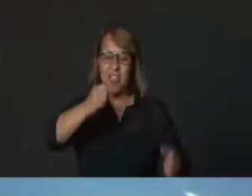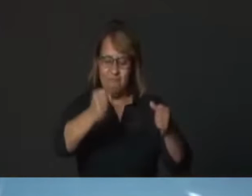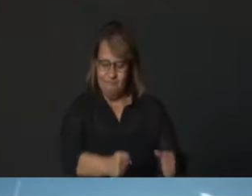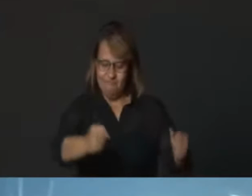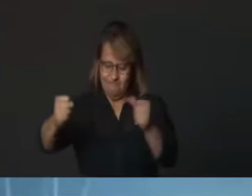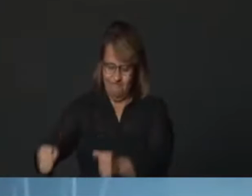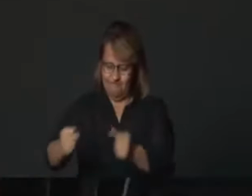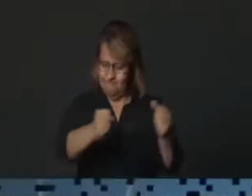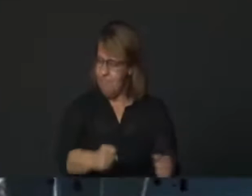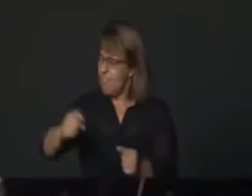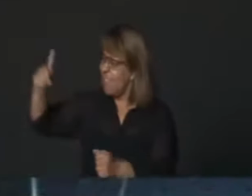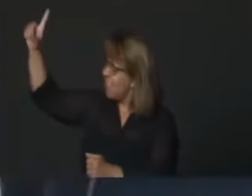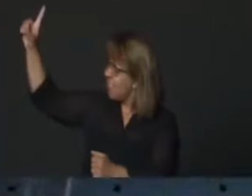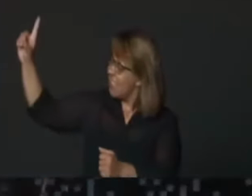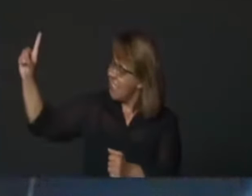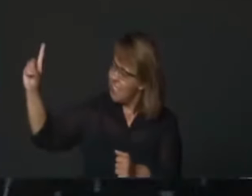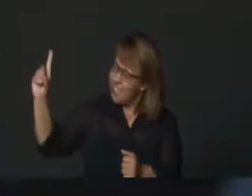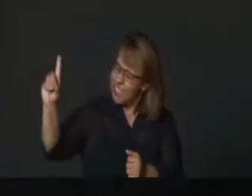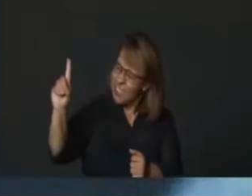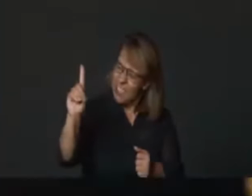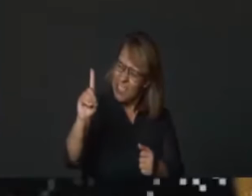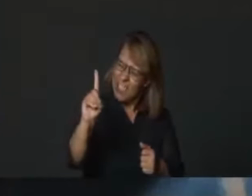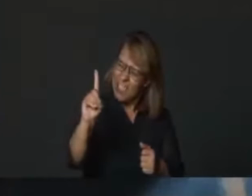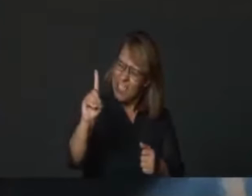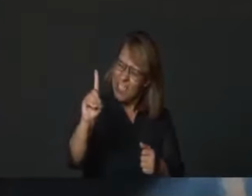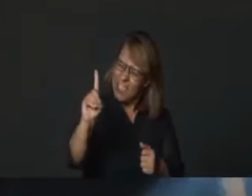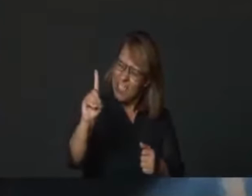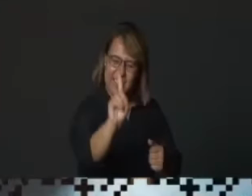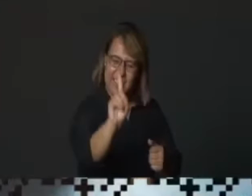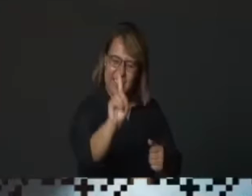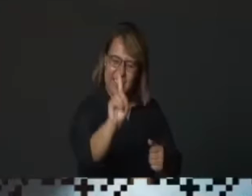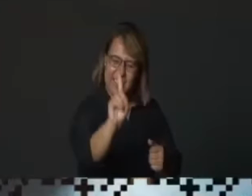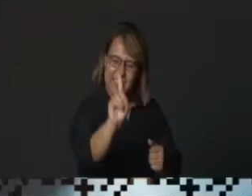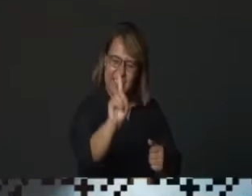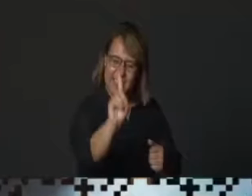BA E aí